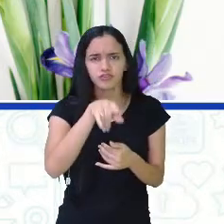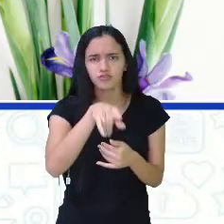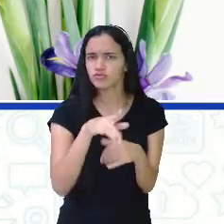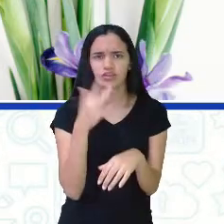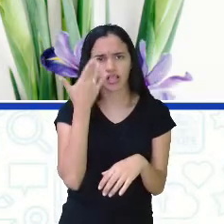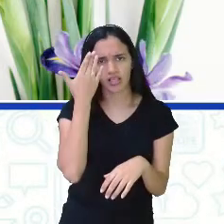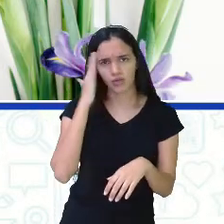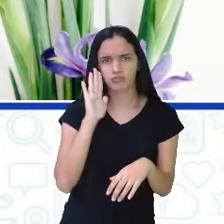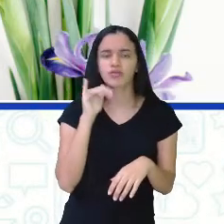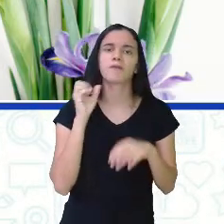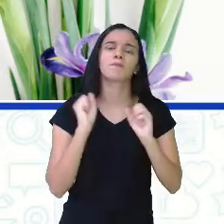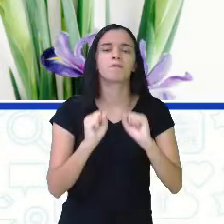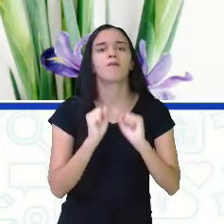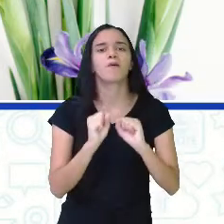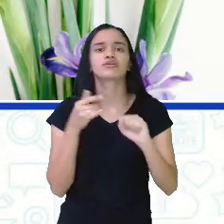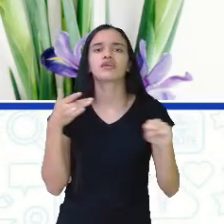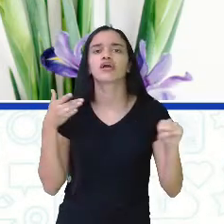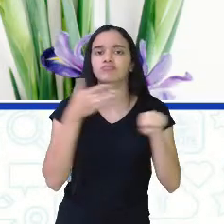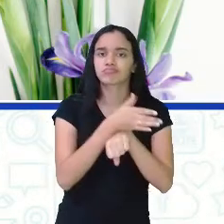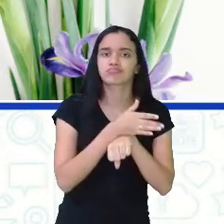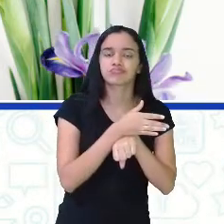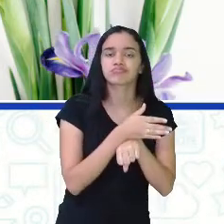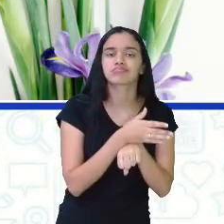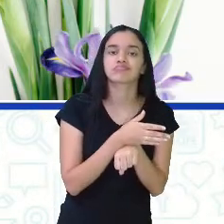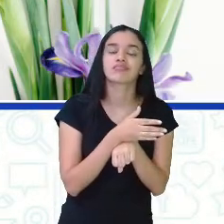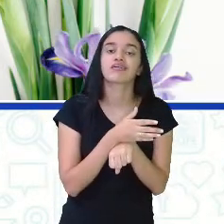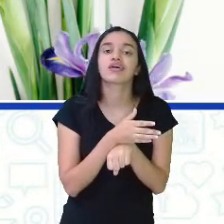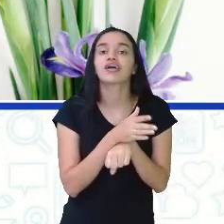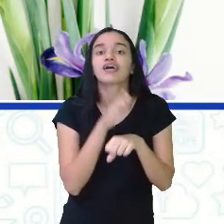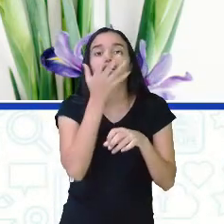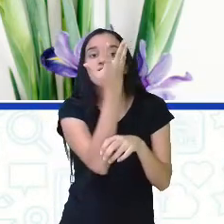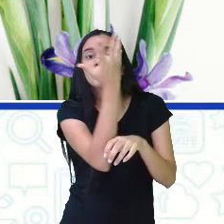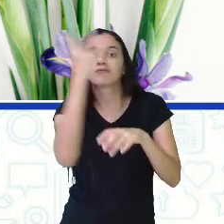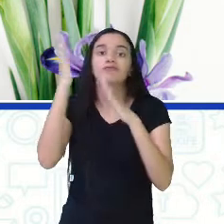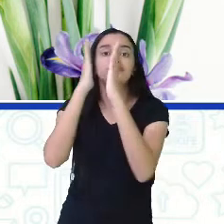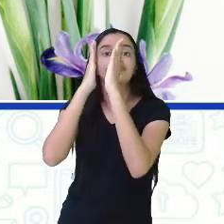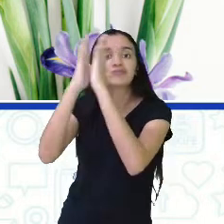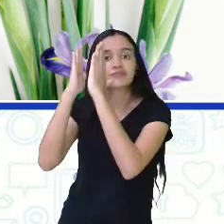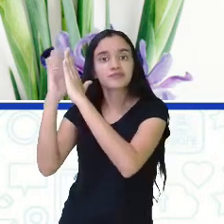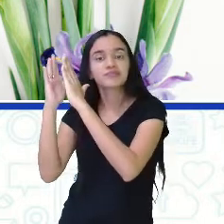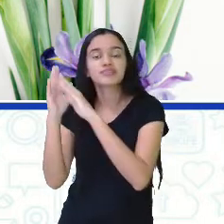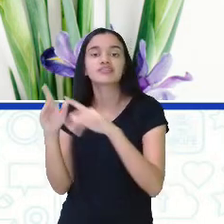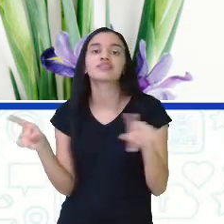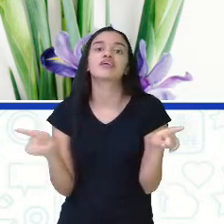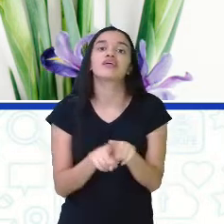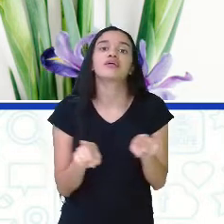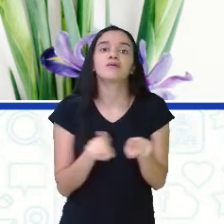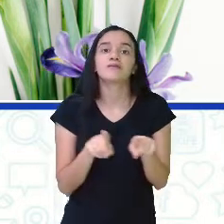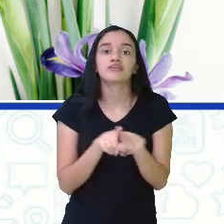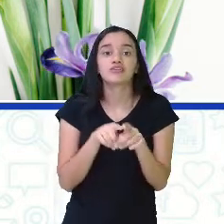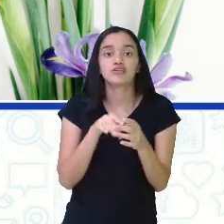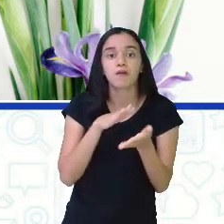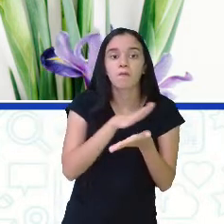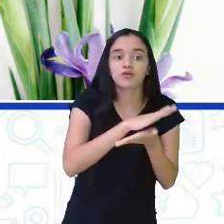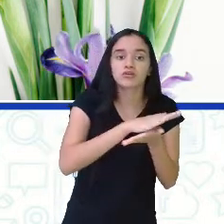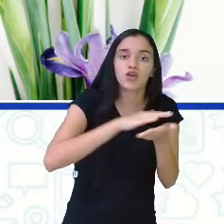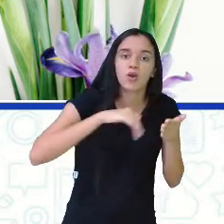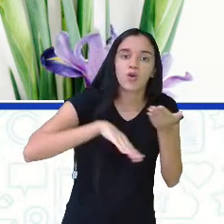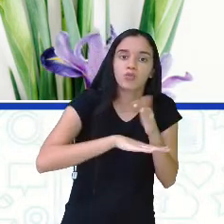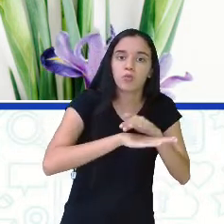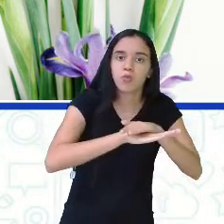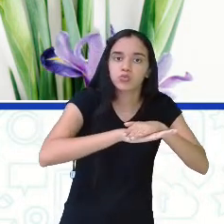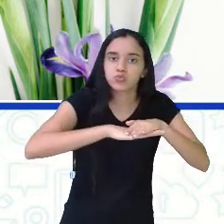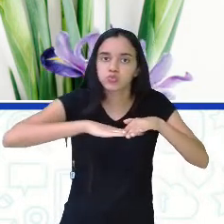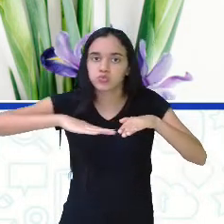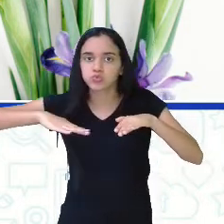não sabem, vocês podem acessar a plataforma Árvore de Livros. E aí vocês podem escanear aqui, ó, pelo QR Code e vocês